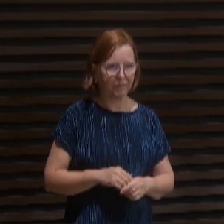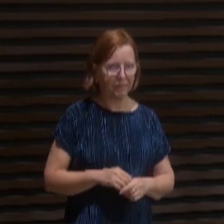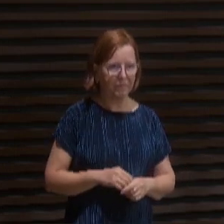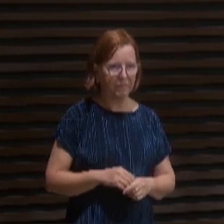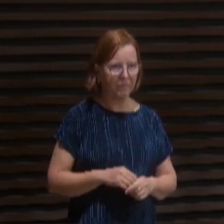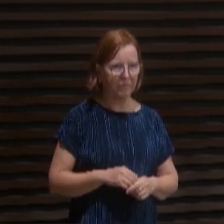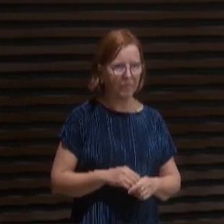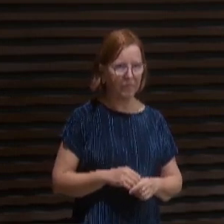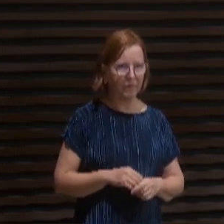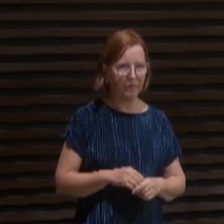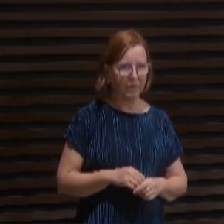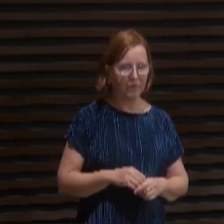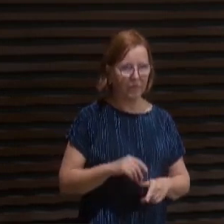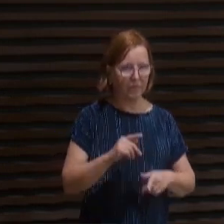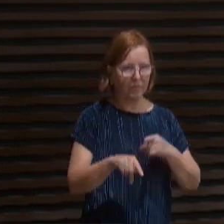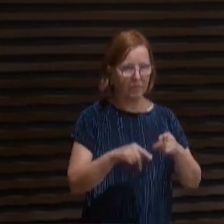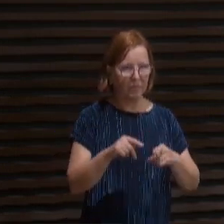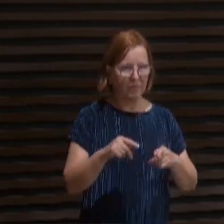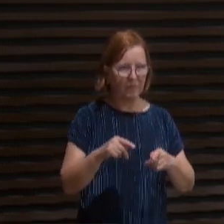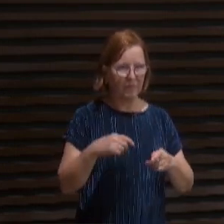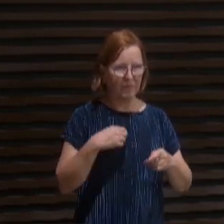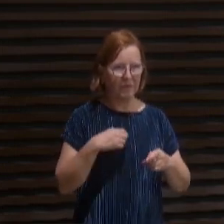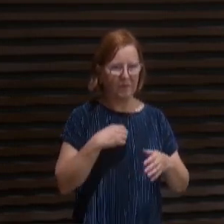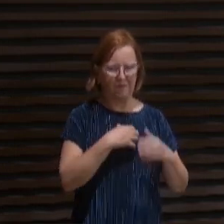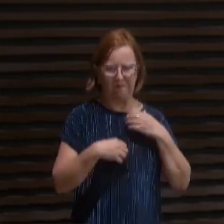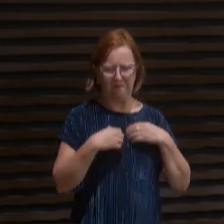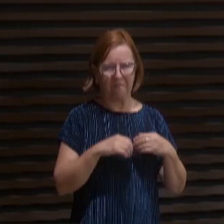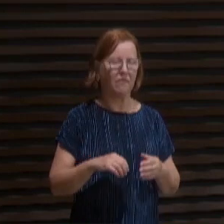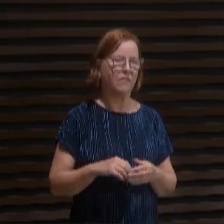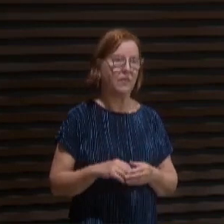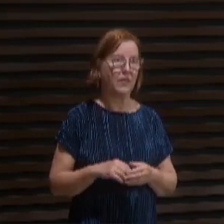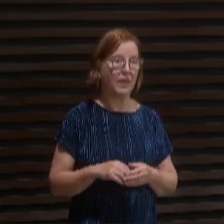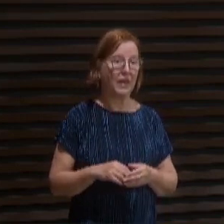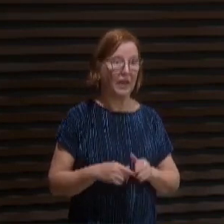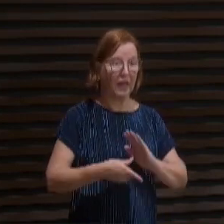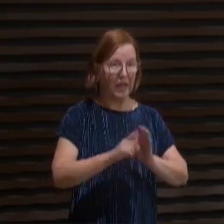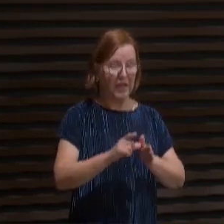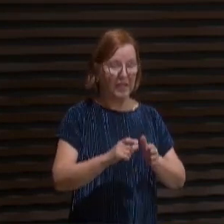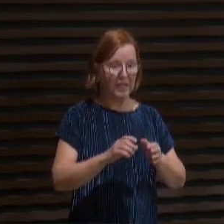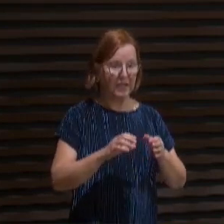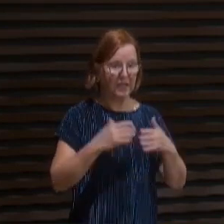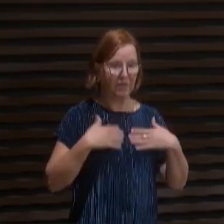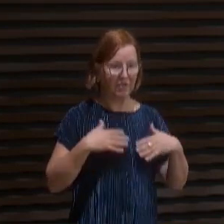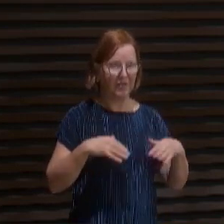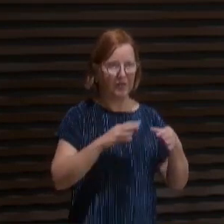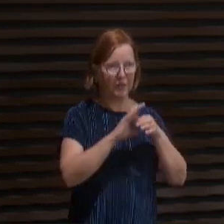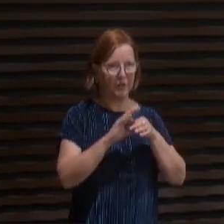Ele estava no convívio do descanso, na comunhão da igreja.